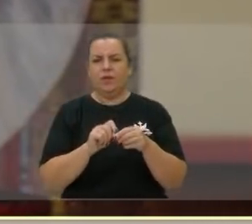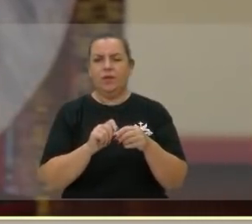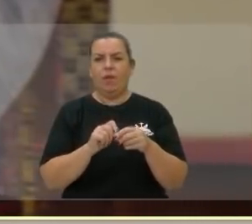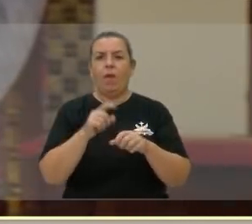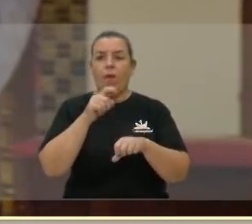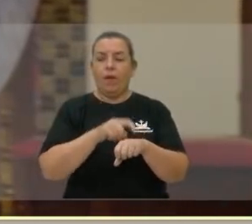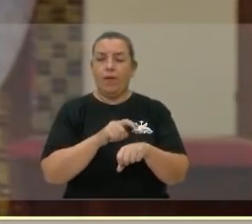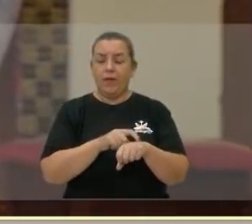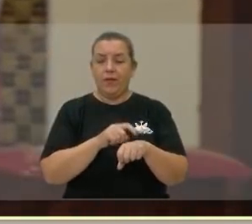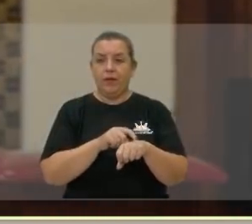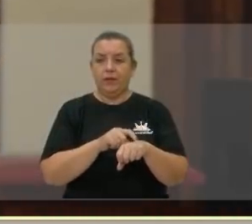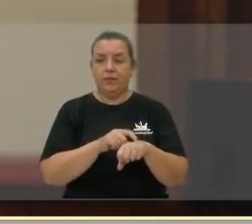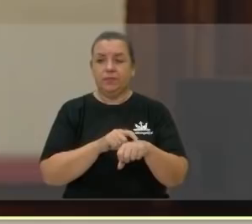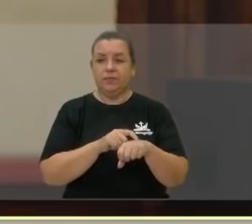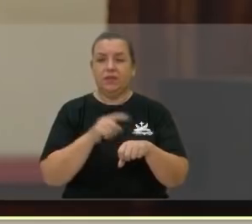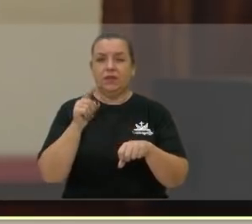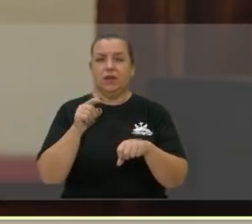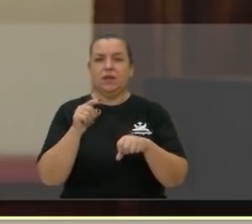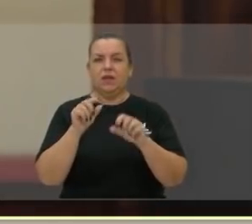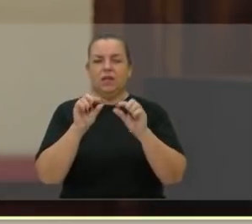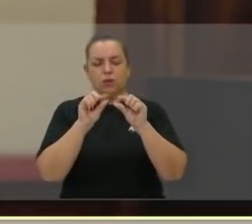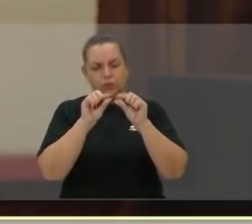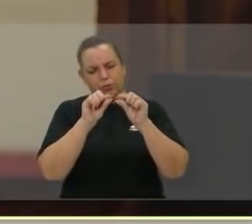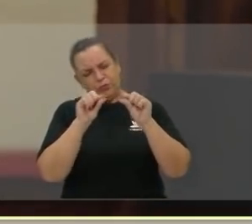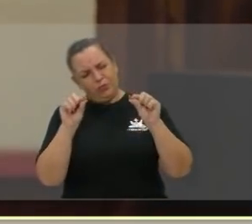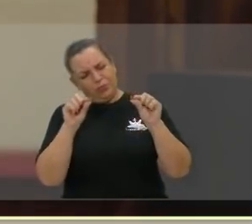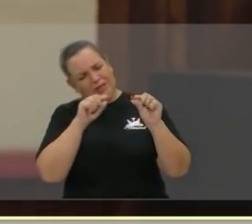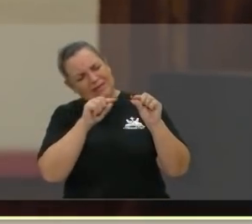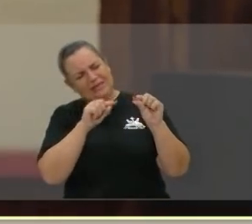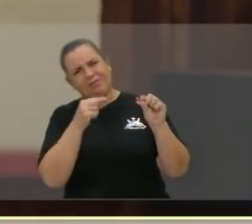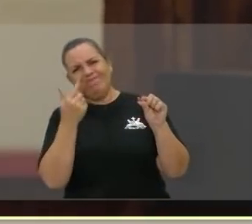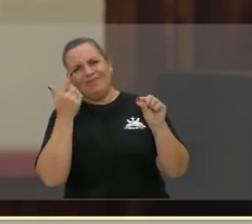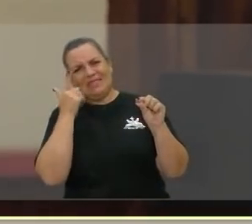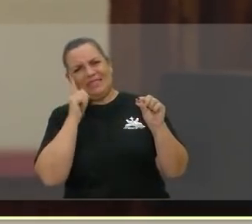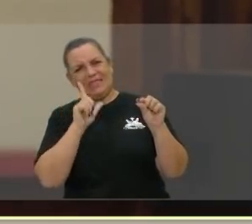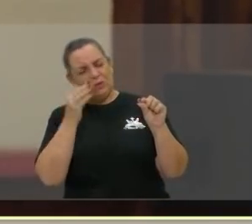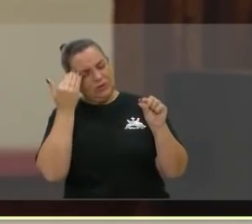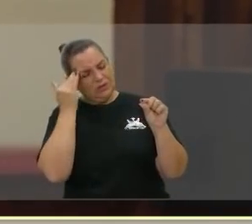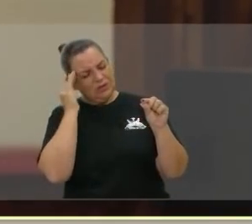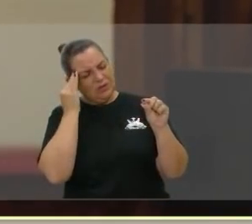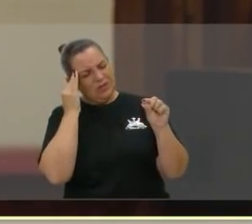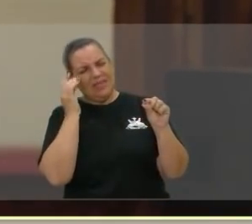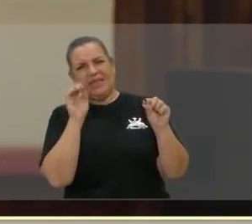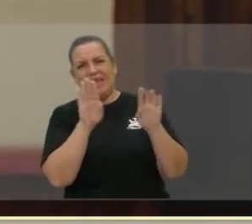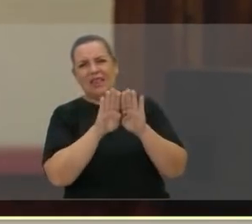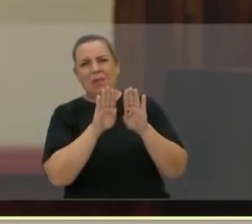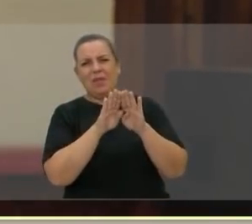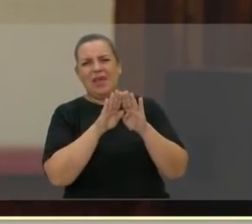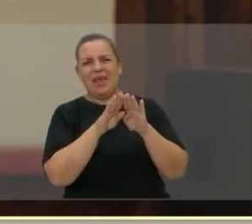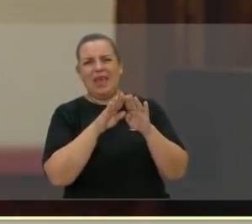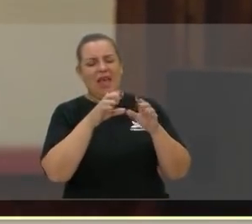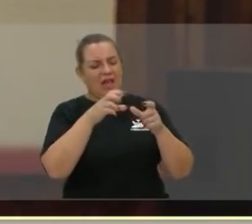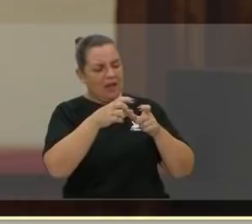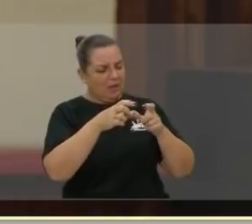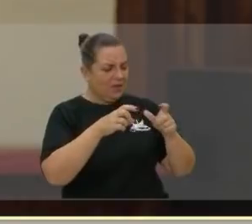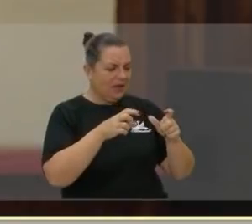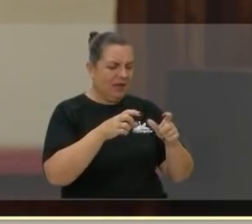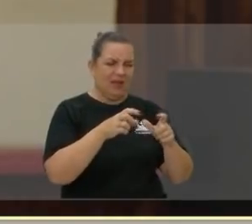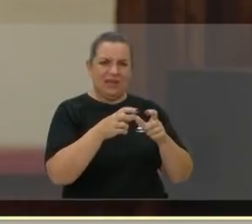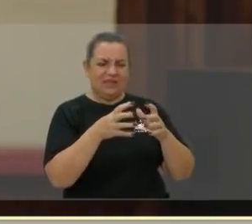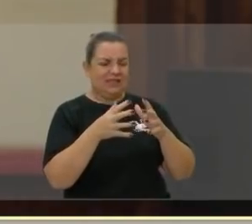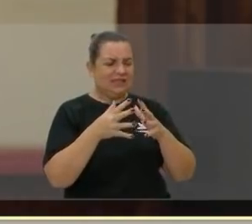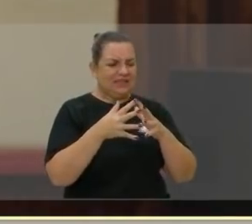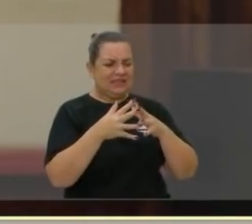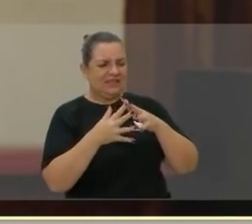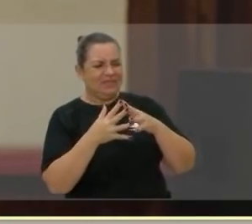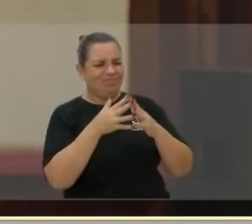que, sabe aquelas entrelinhas, naquele não encaixe do quebra-cabeça, quando você fica olhando, meu Deus,